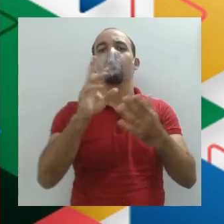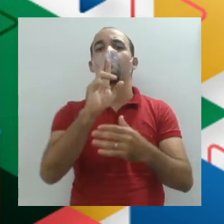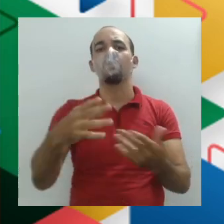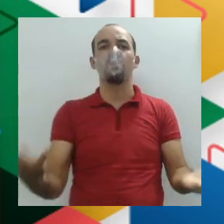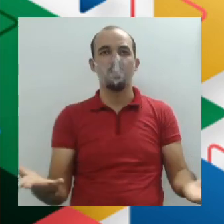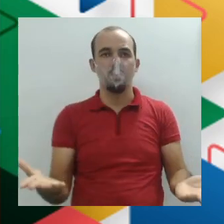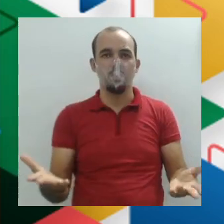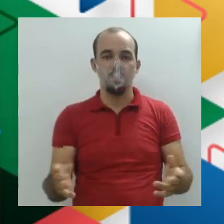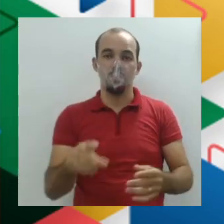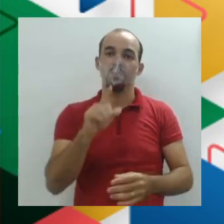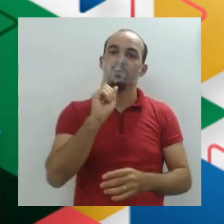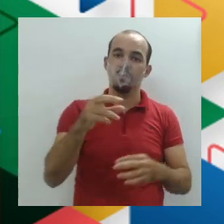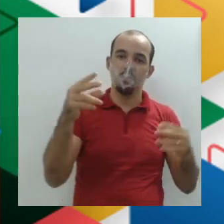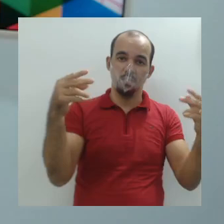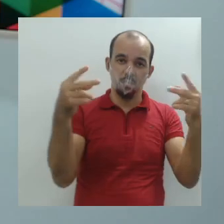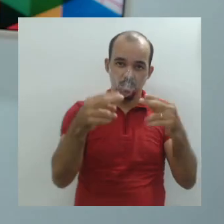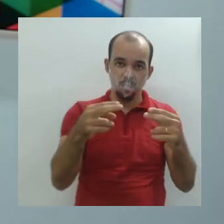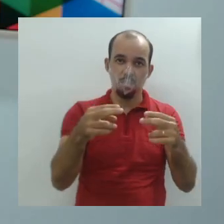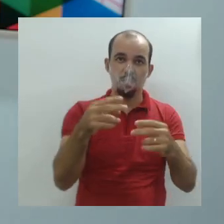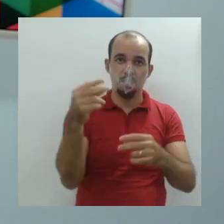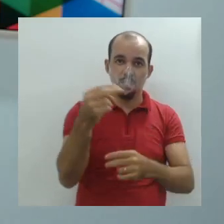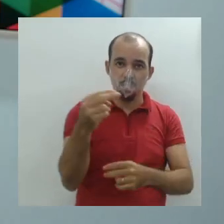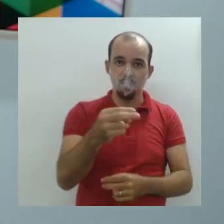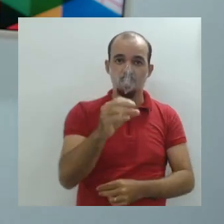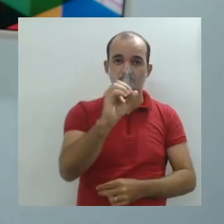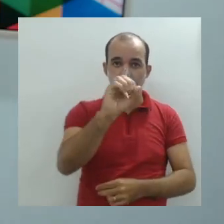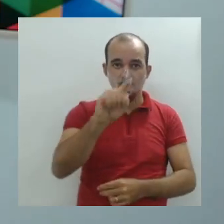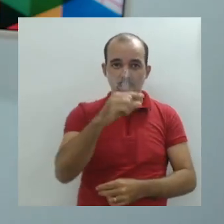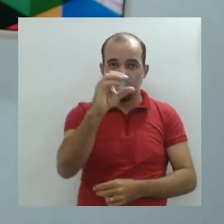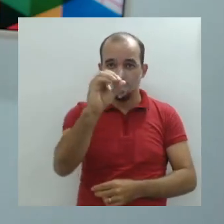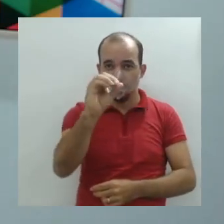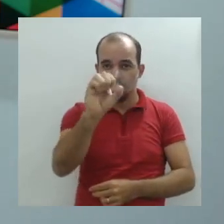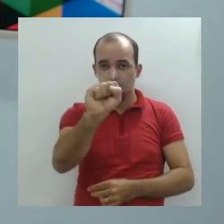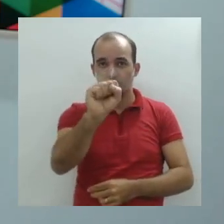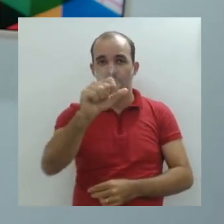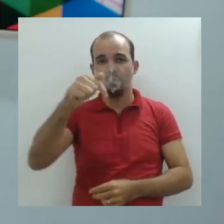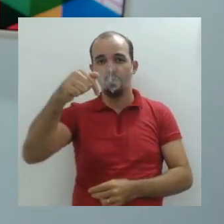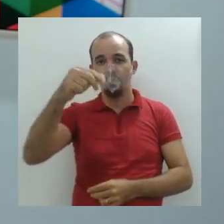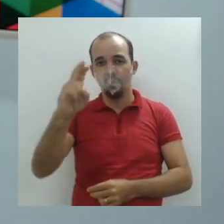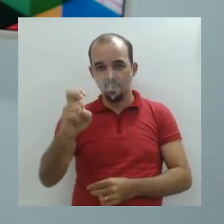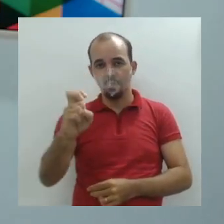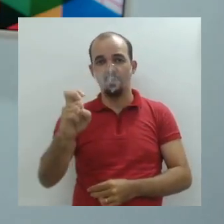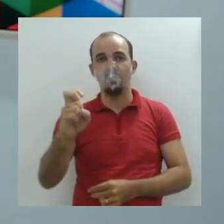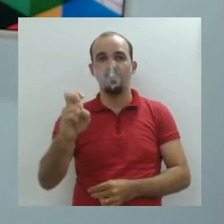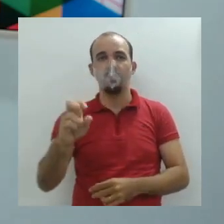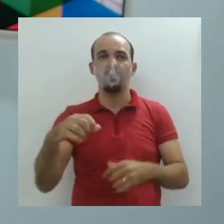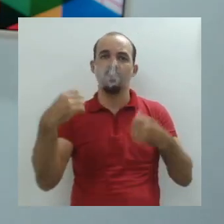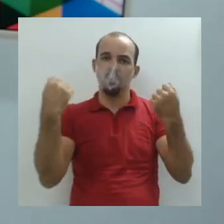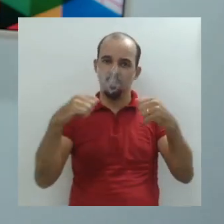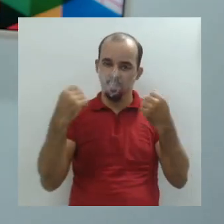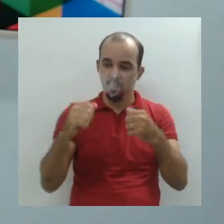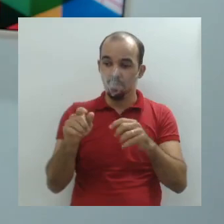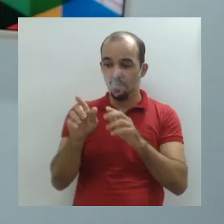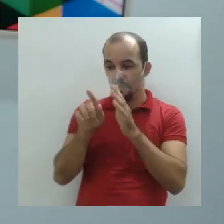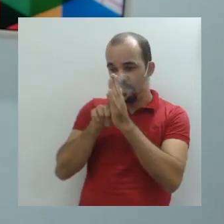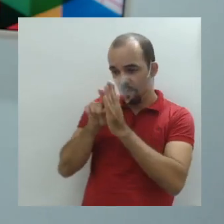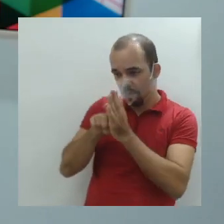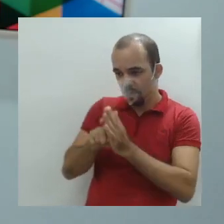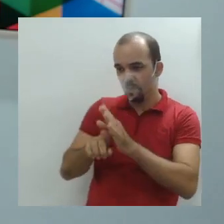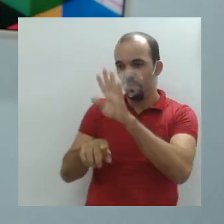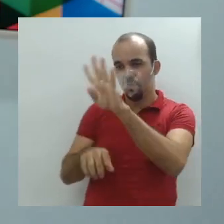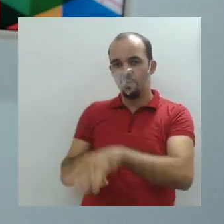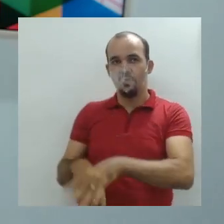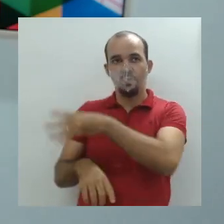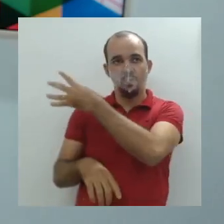0,0875. Eu tenho que saber consultar a informação na tabela trigonométrica e não precisa decorar nada, tá bom? Assim